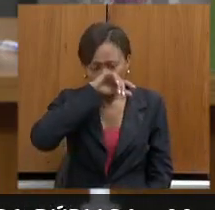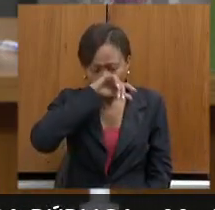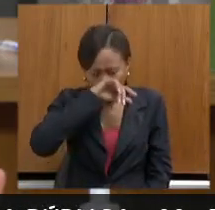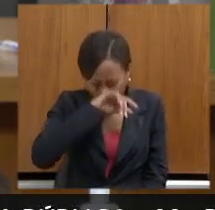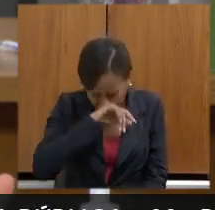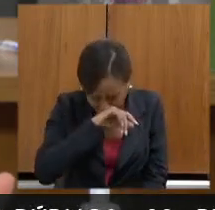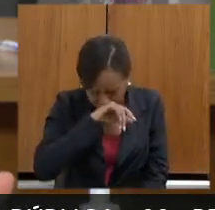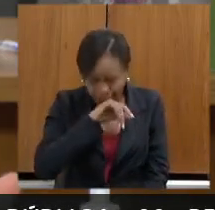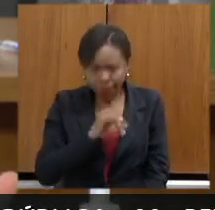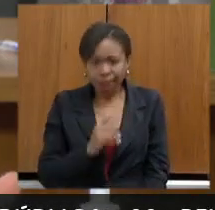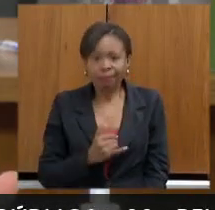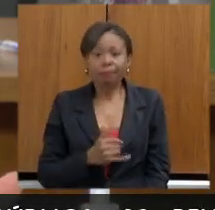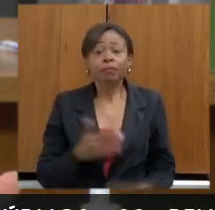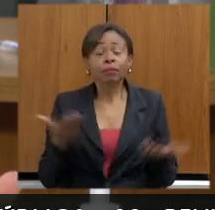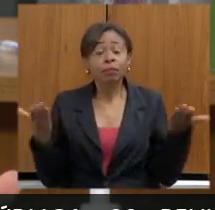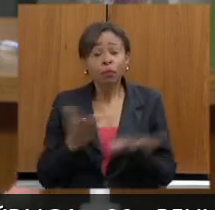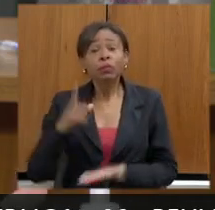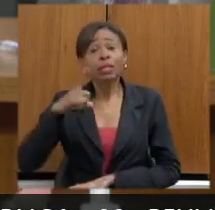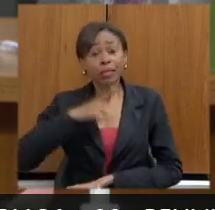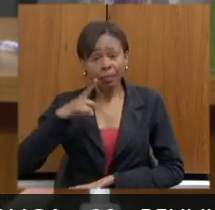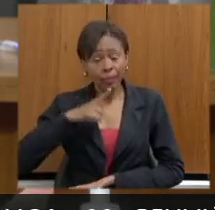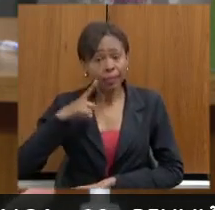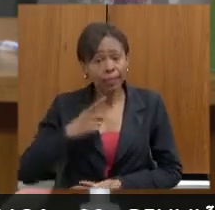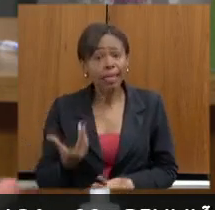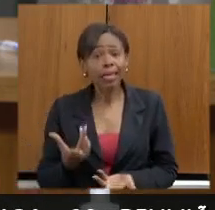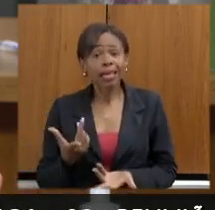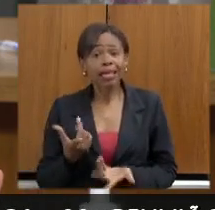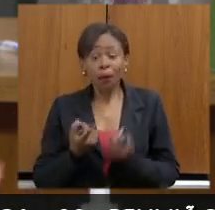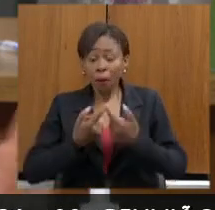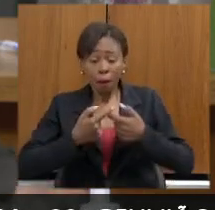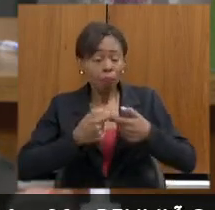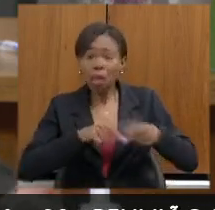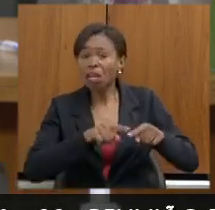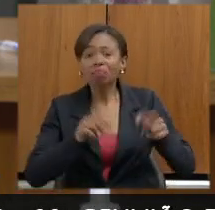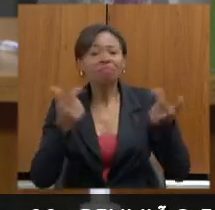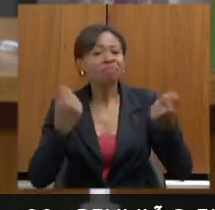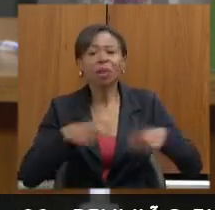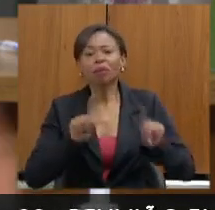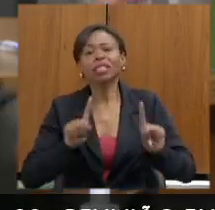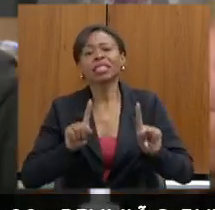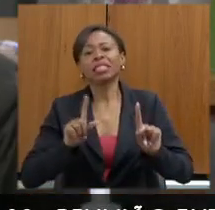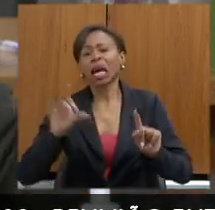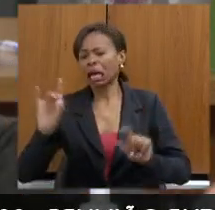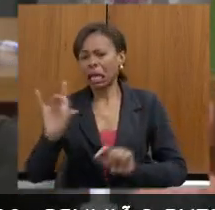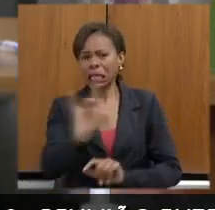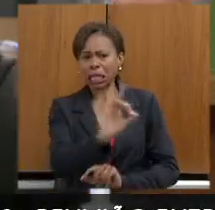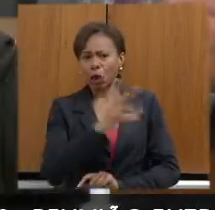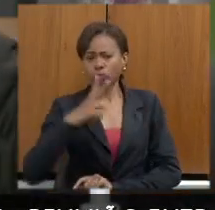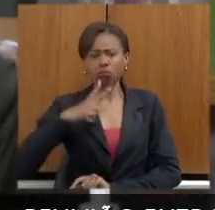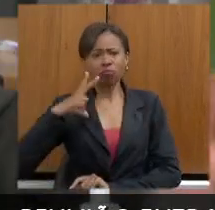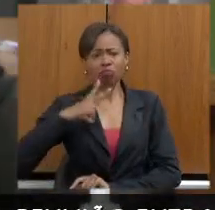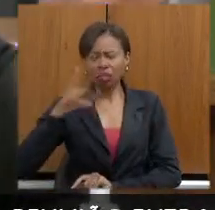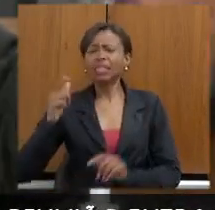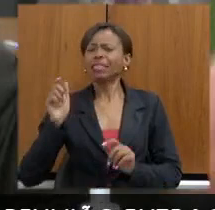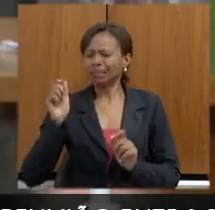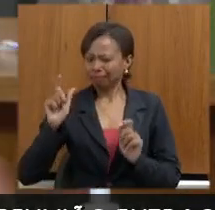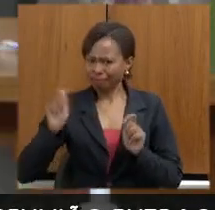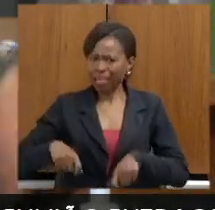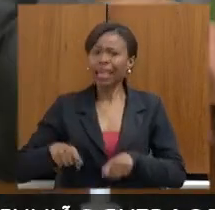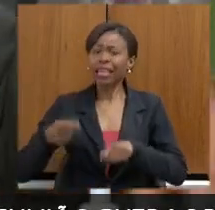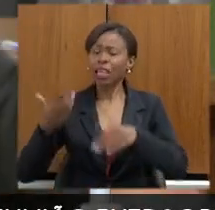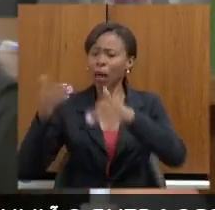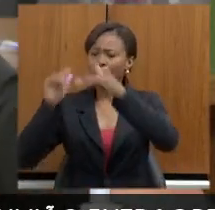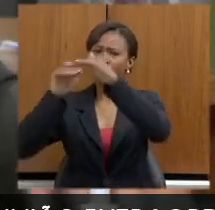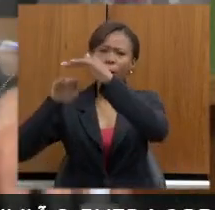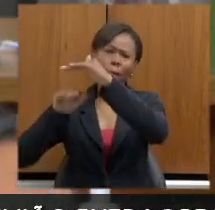para todos os operacionais e nós temos esse bem acondicionado nos armários que estão sendo